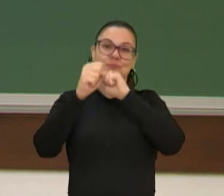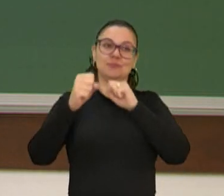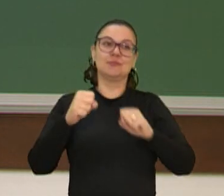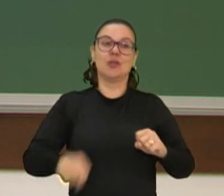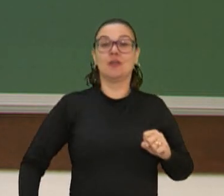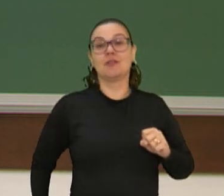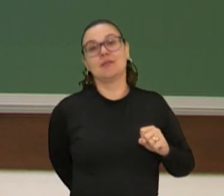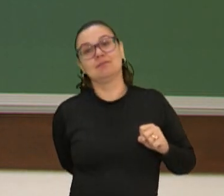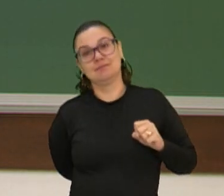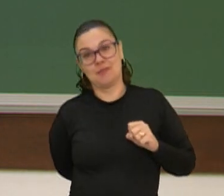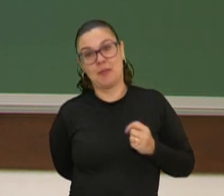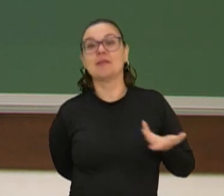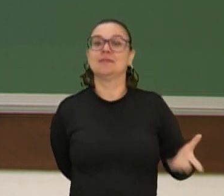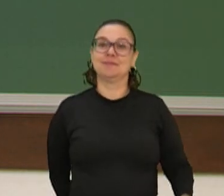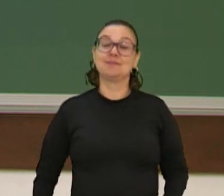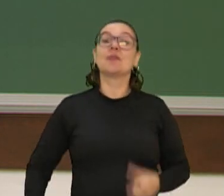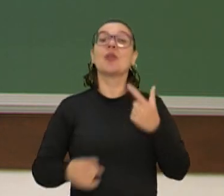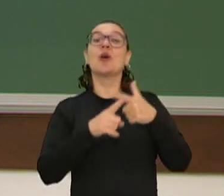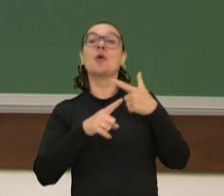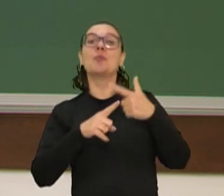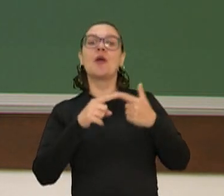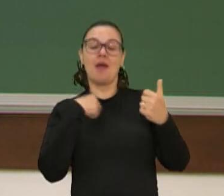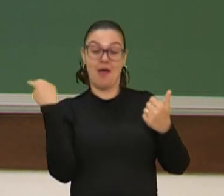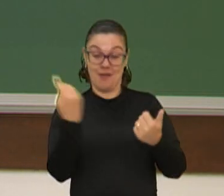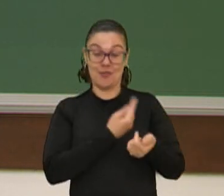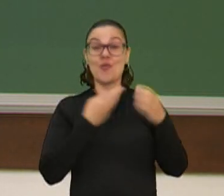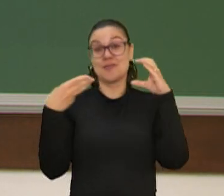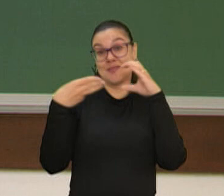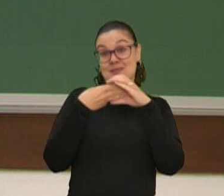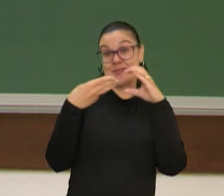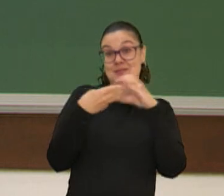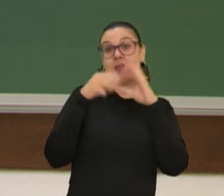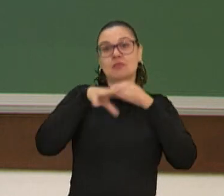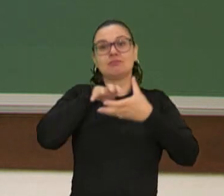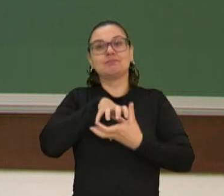ficar sem braço. Por quê? Porque nossas células adultas